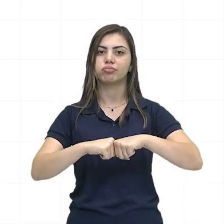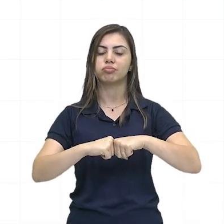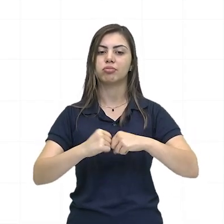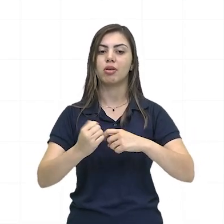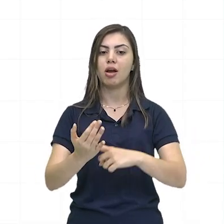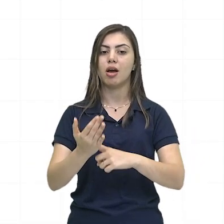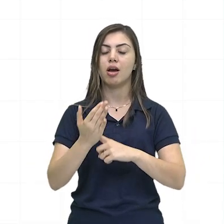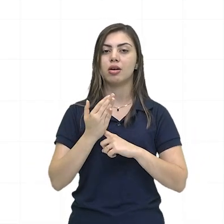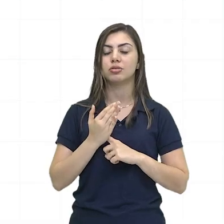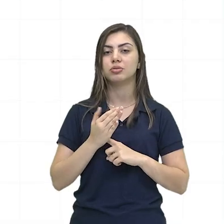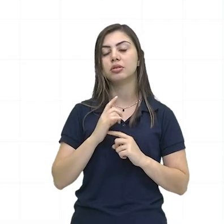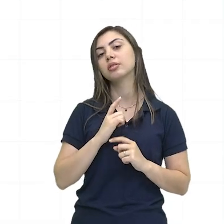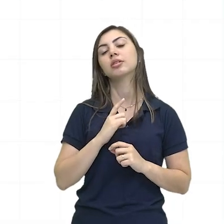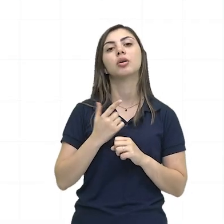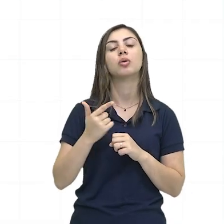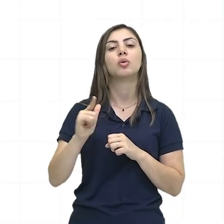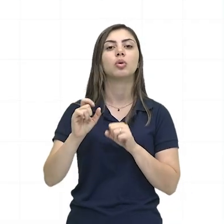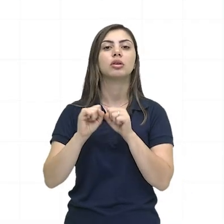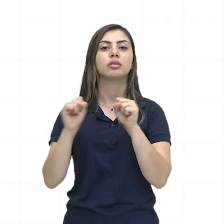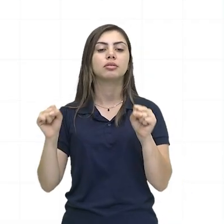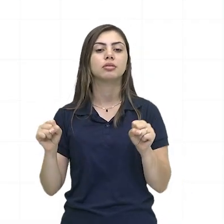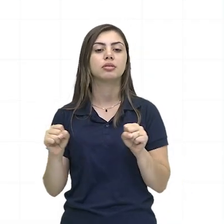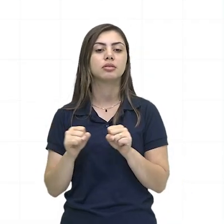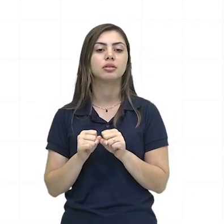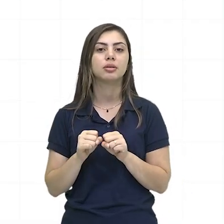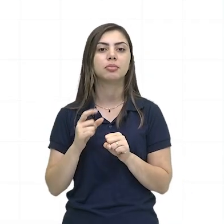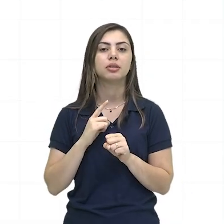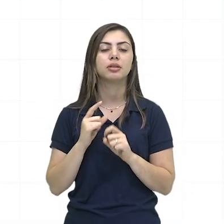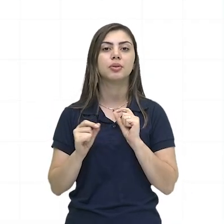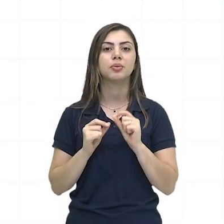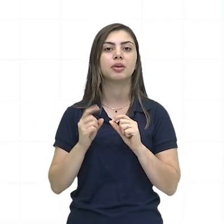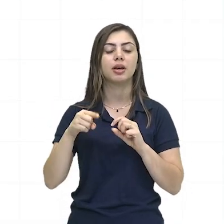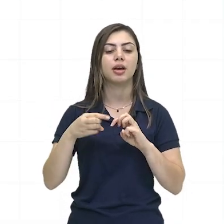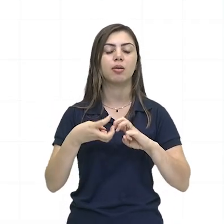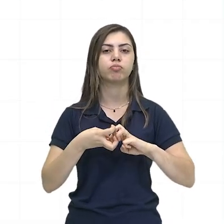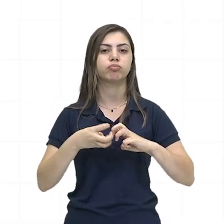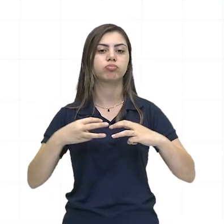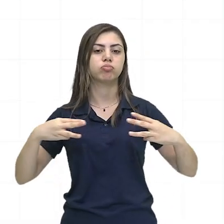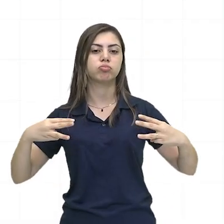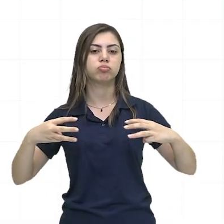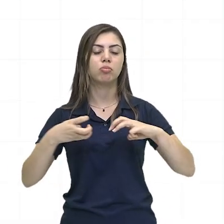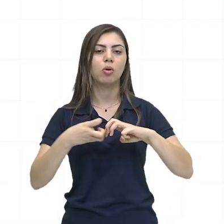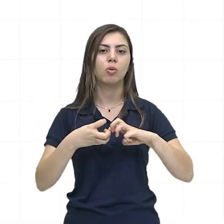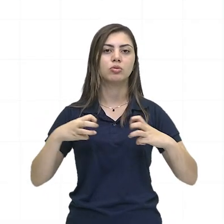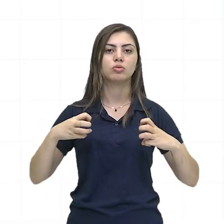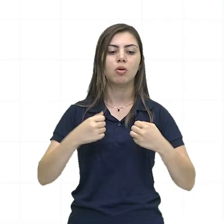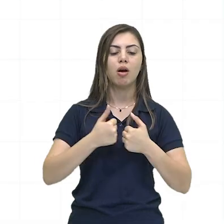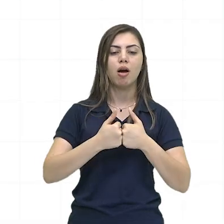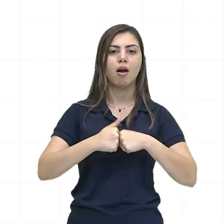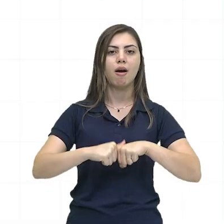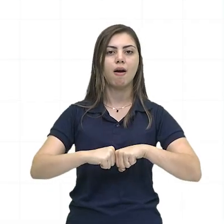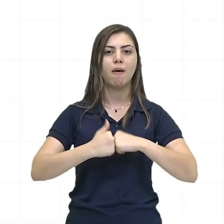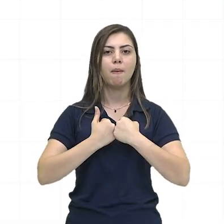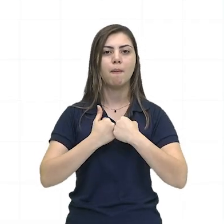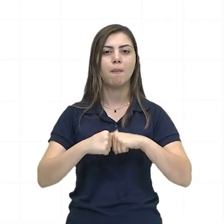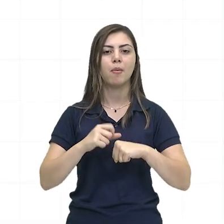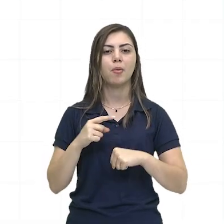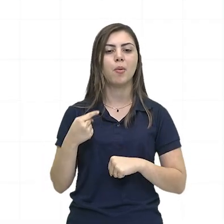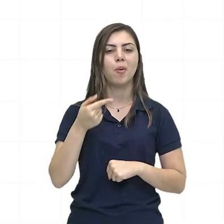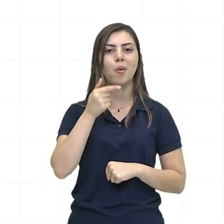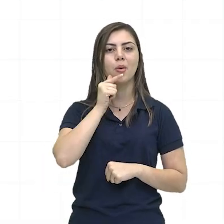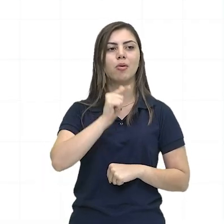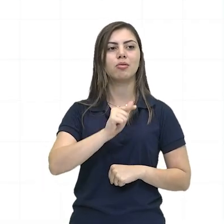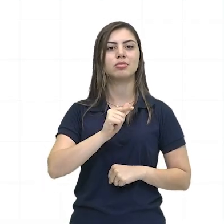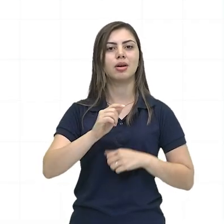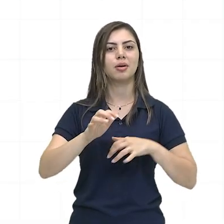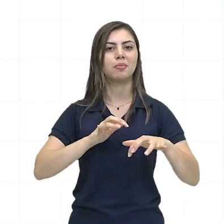outro sistema maior, né, que engloba aí o conjunto dos músculos, as articulações, né, permitindo a nossa